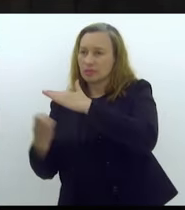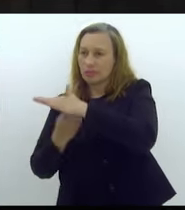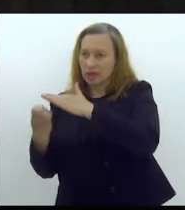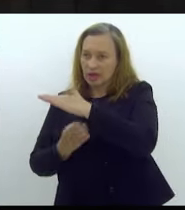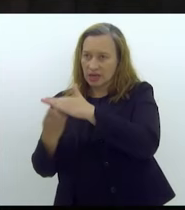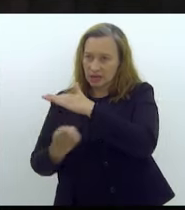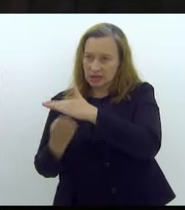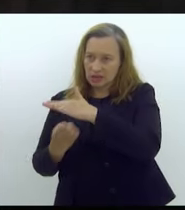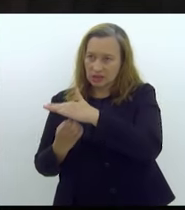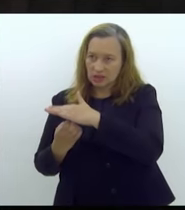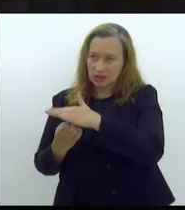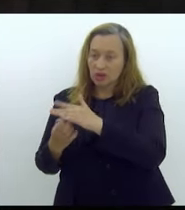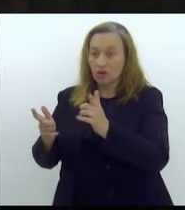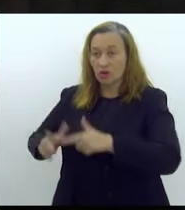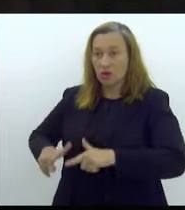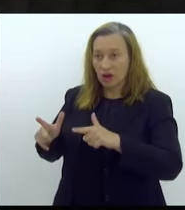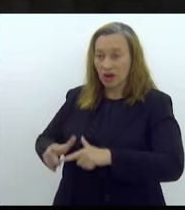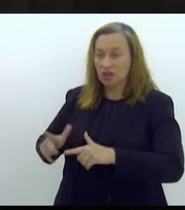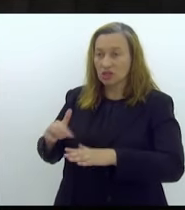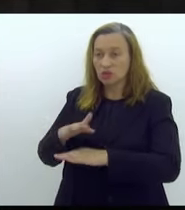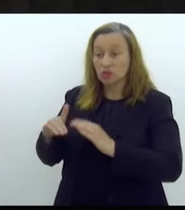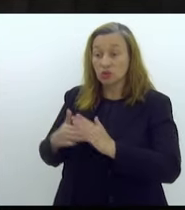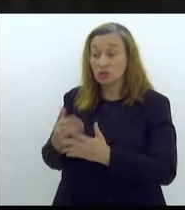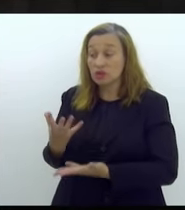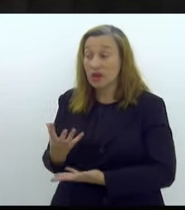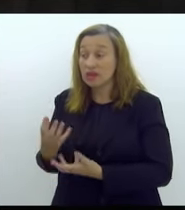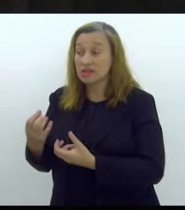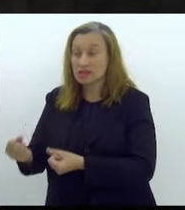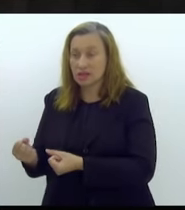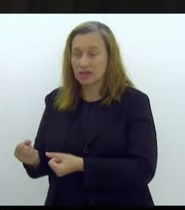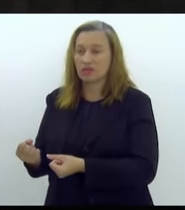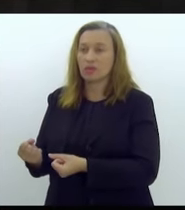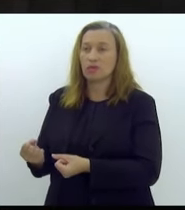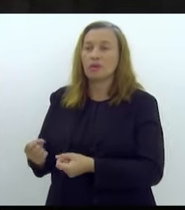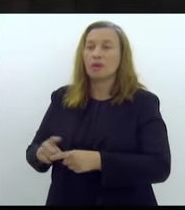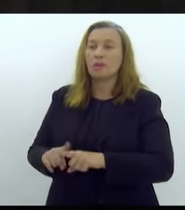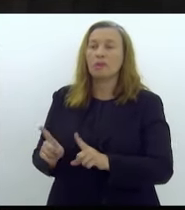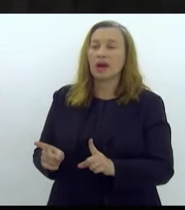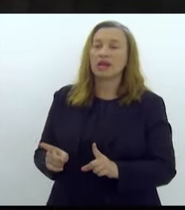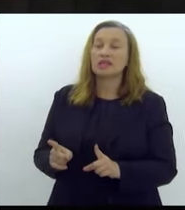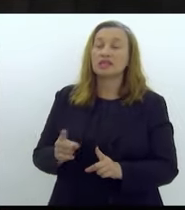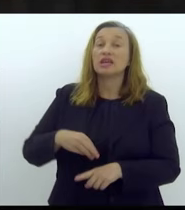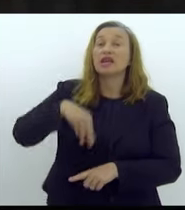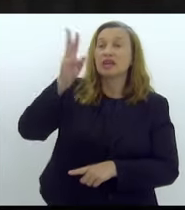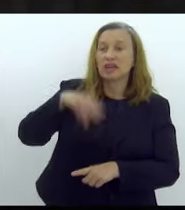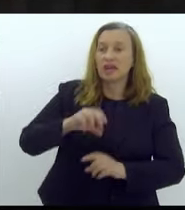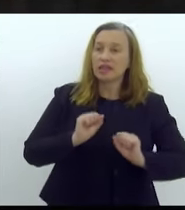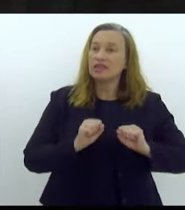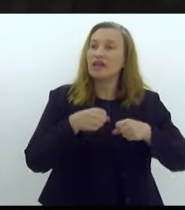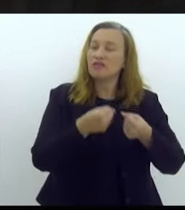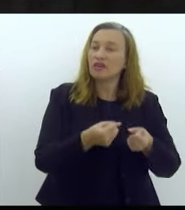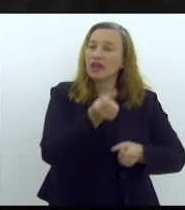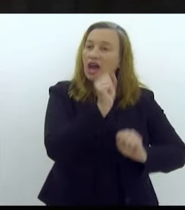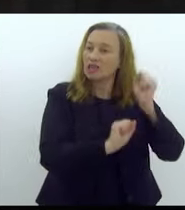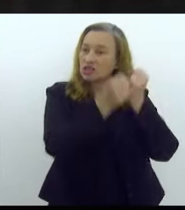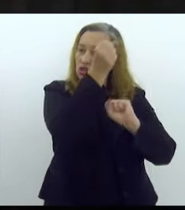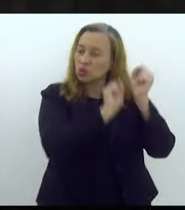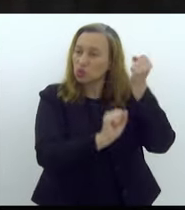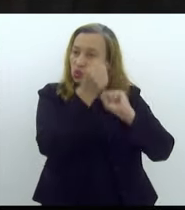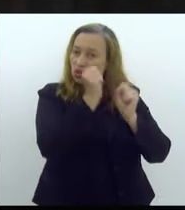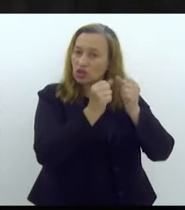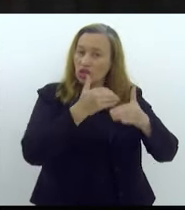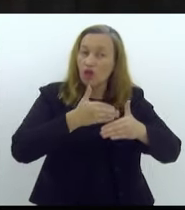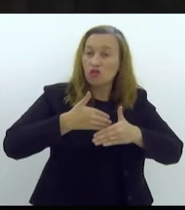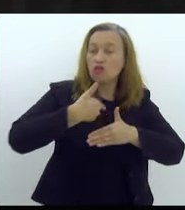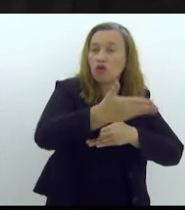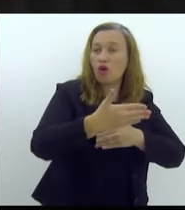estão todos a favor. Só não está a favor quem defende as indústrias que estão